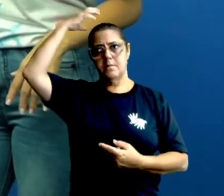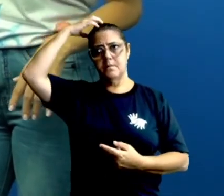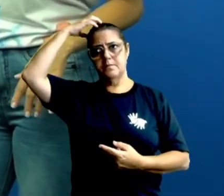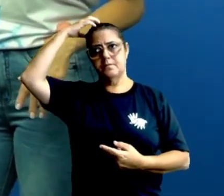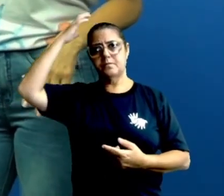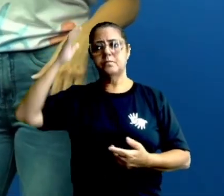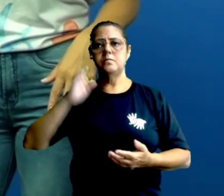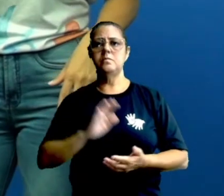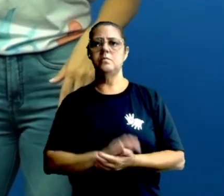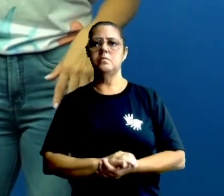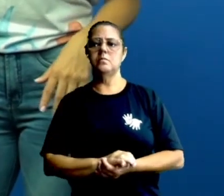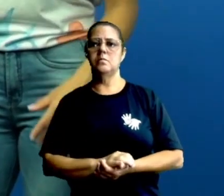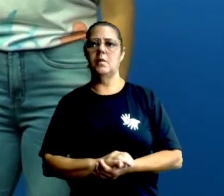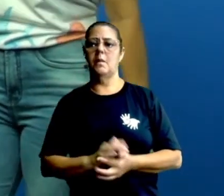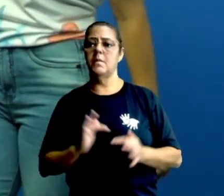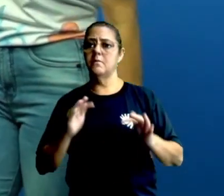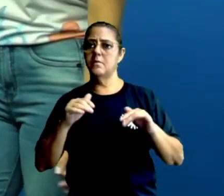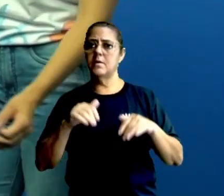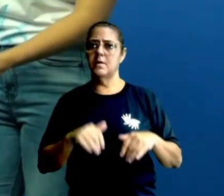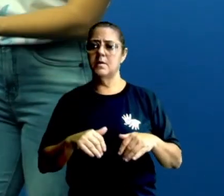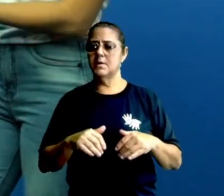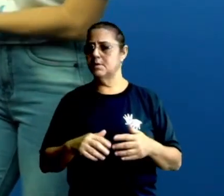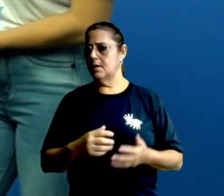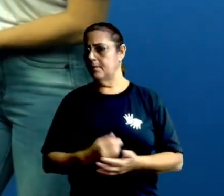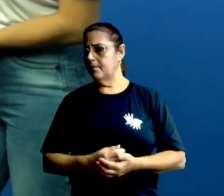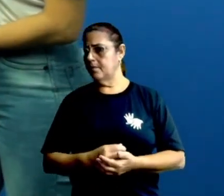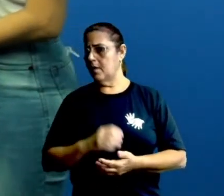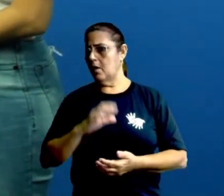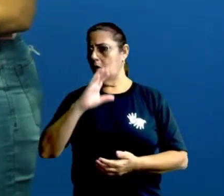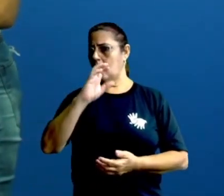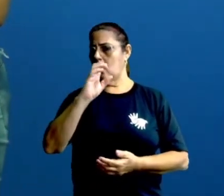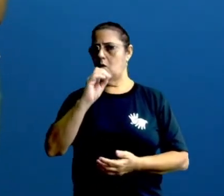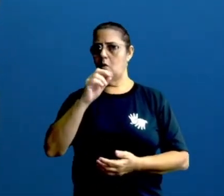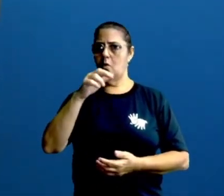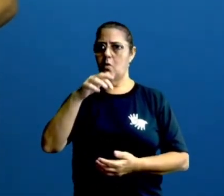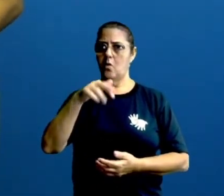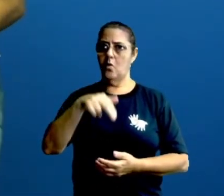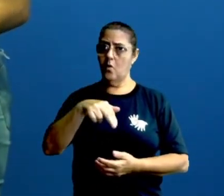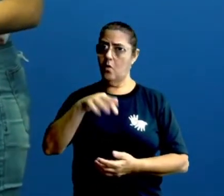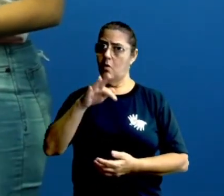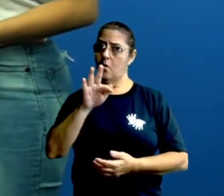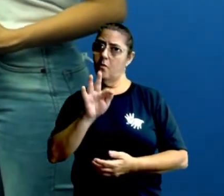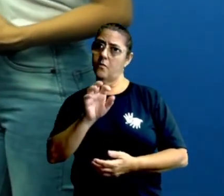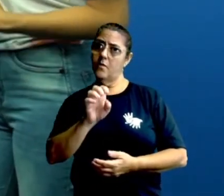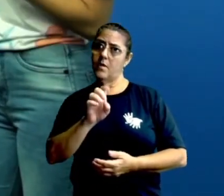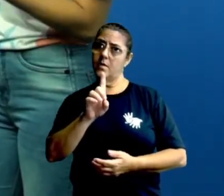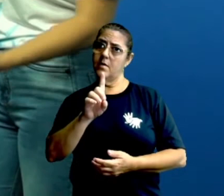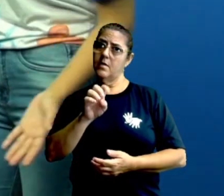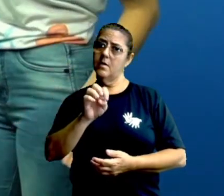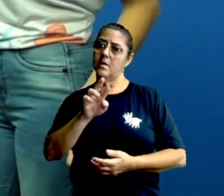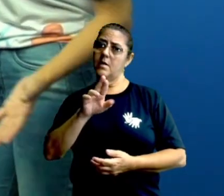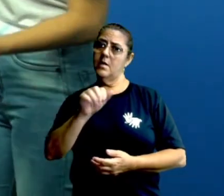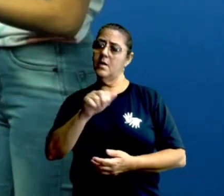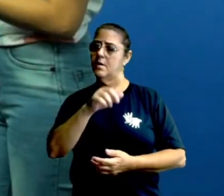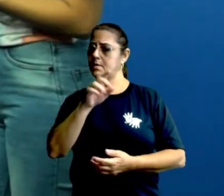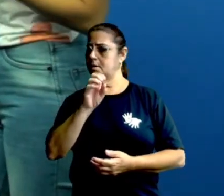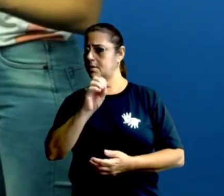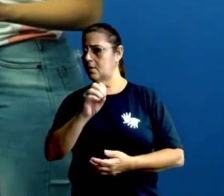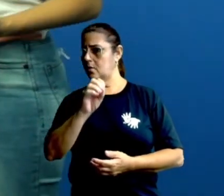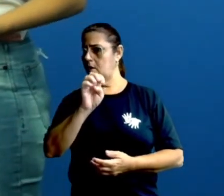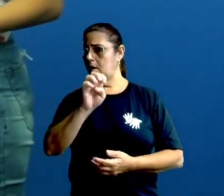pessoal. Então, olha, para finalizar, a Confederação do Equador de 1824, que foi um